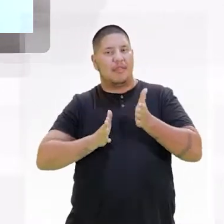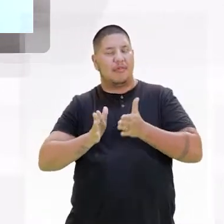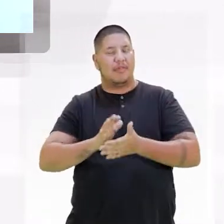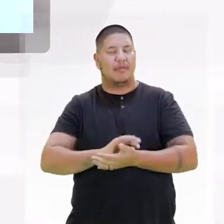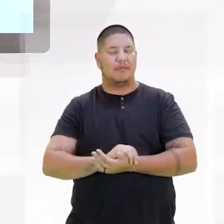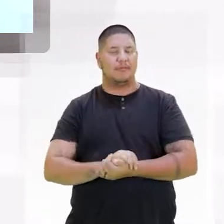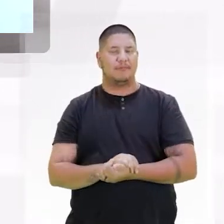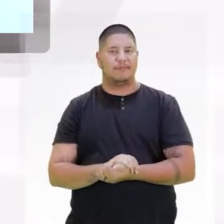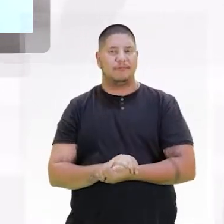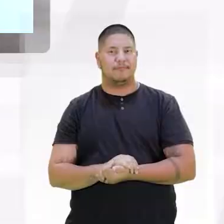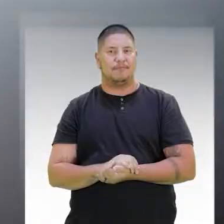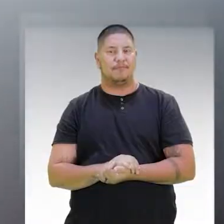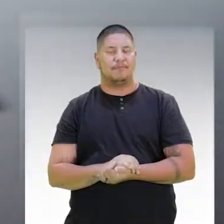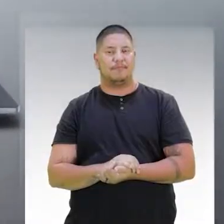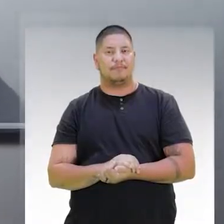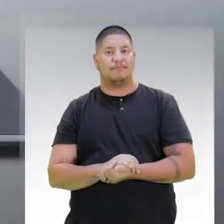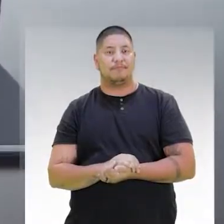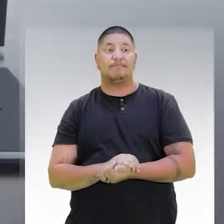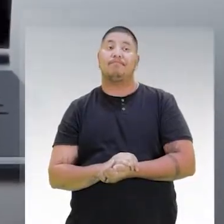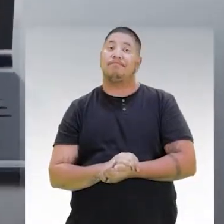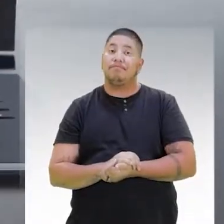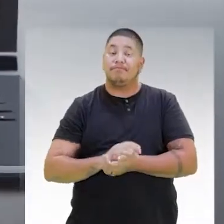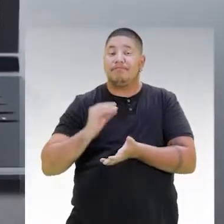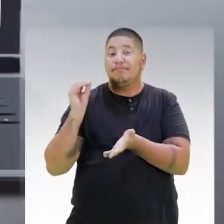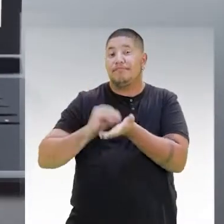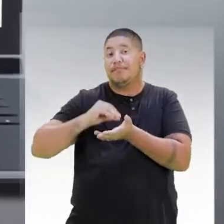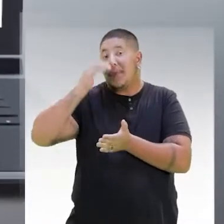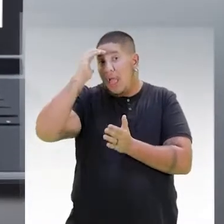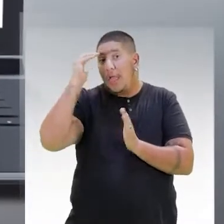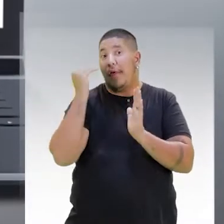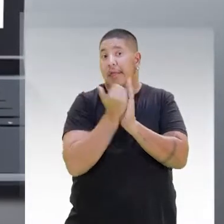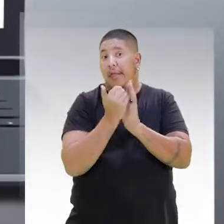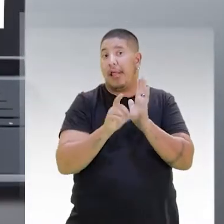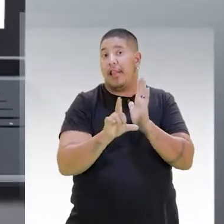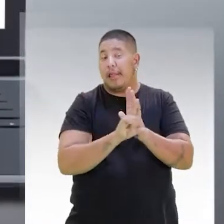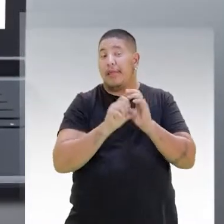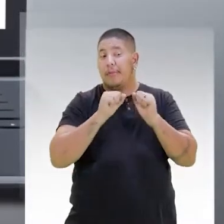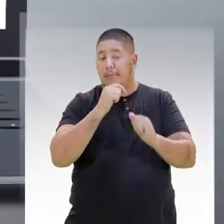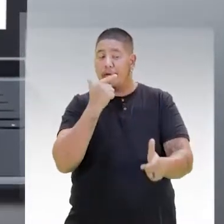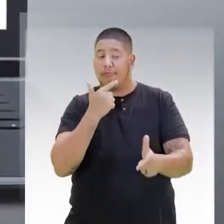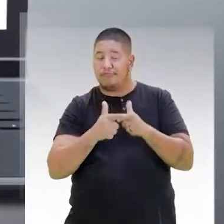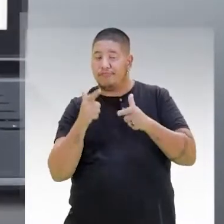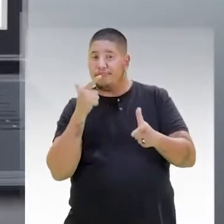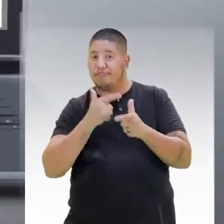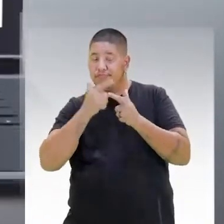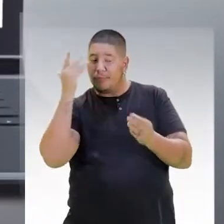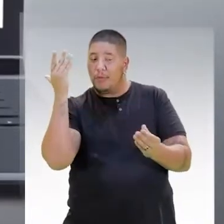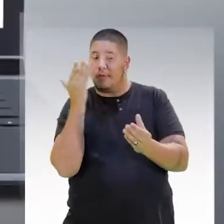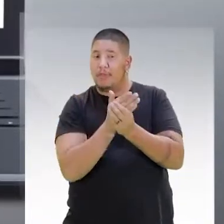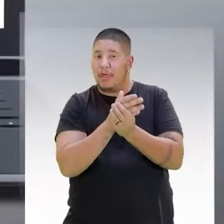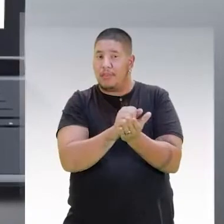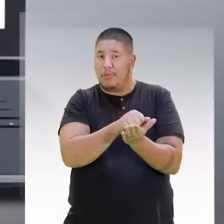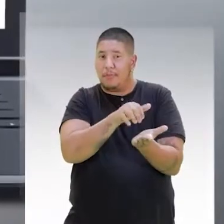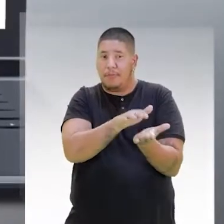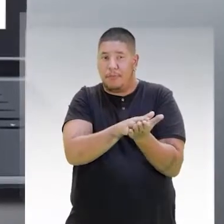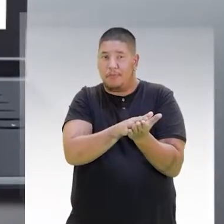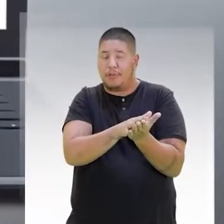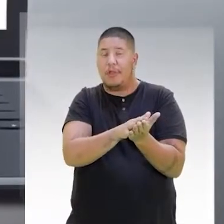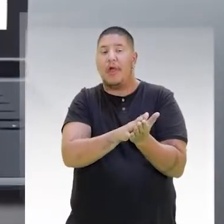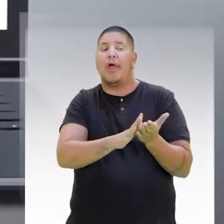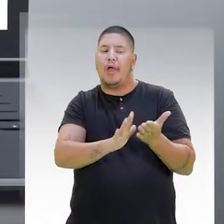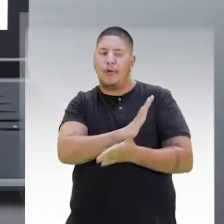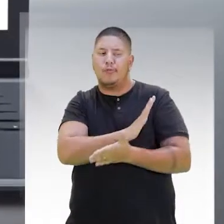possibilidade de inclusão. Descumprir a legislação pode acarretar processos e multas. Alguns órgãos